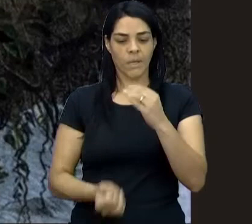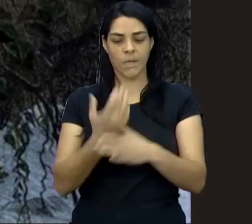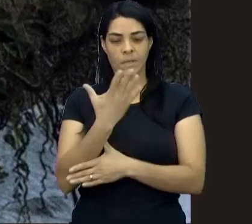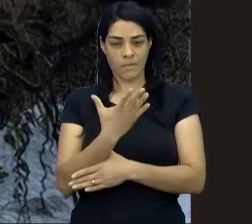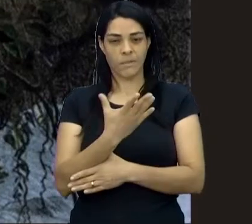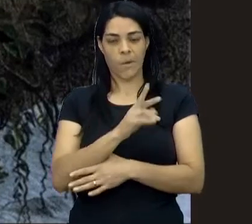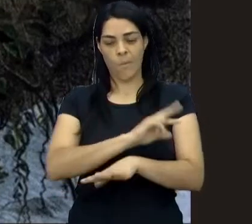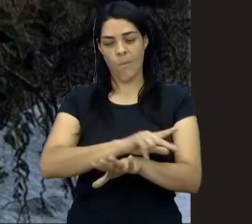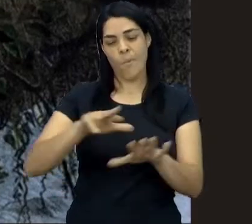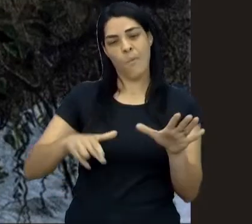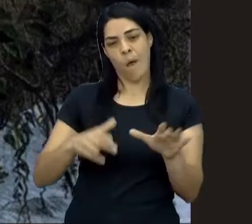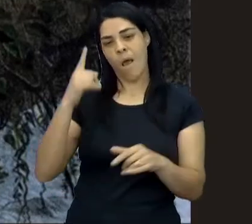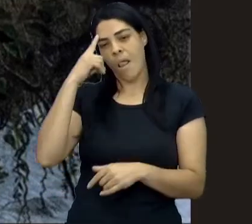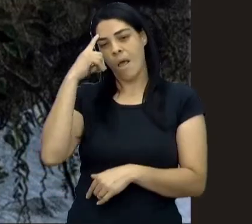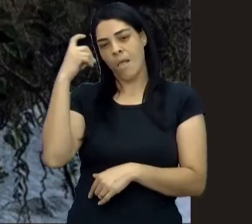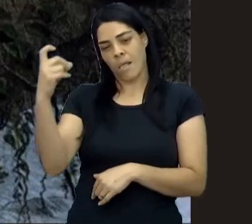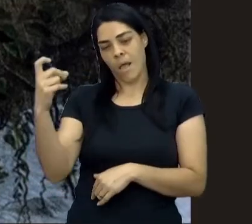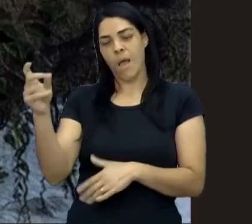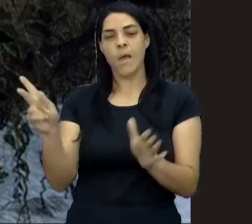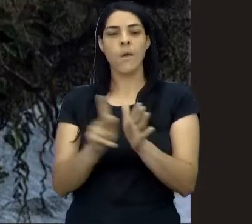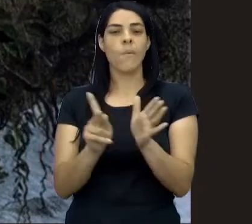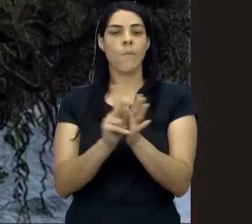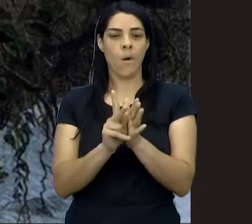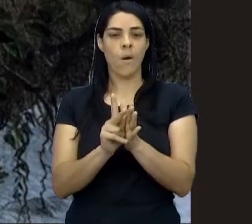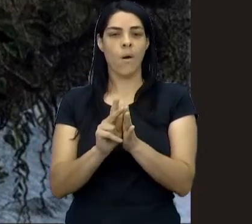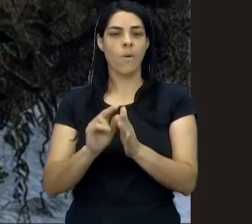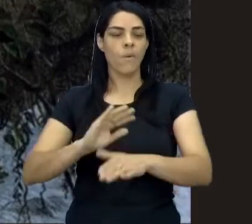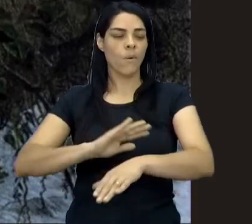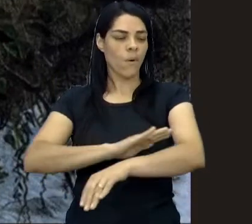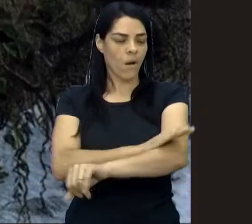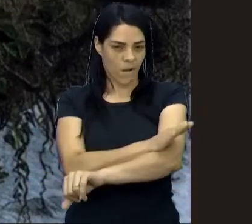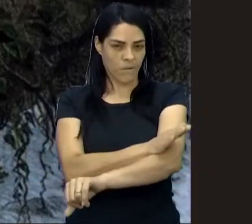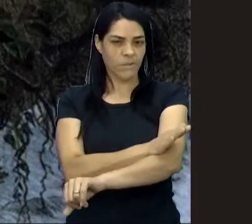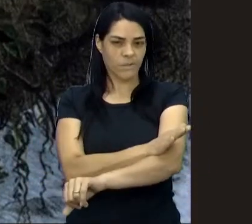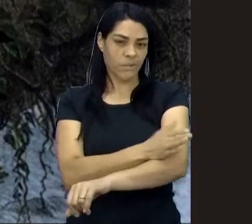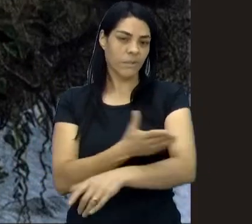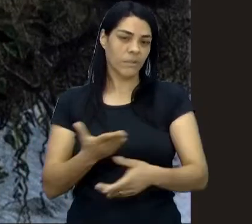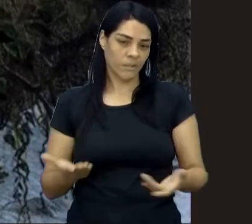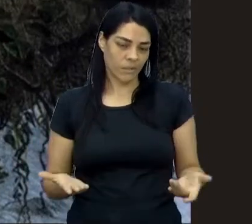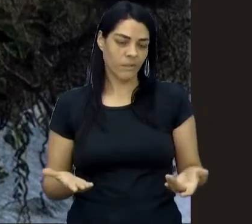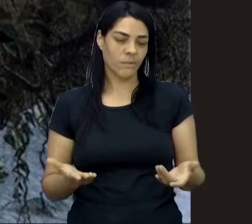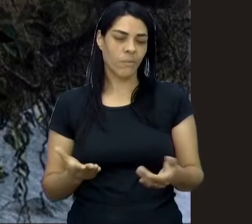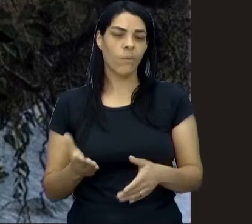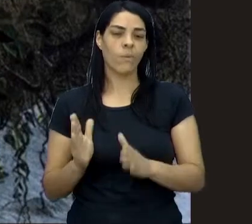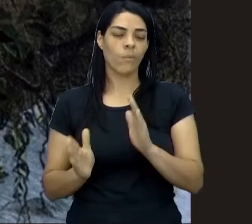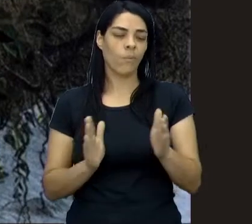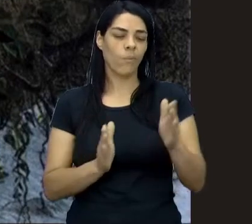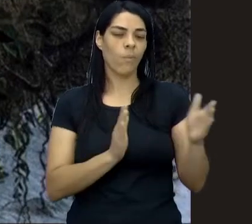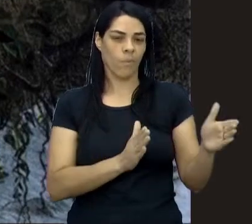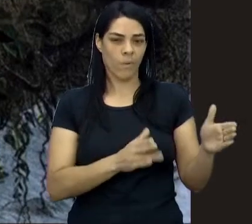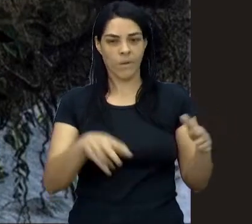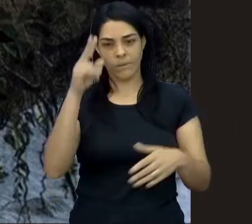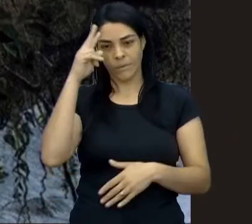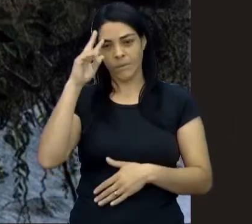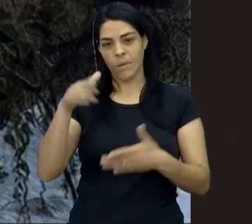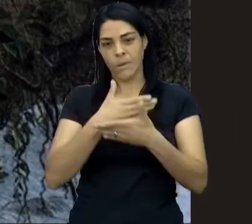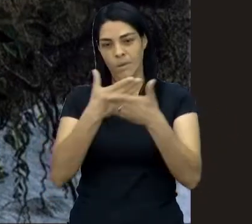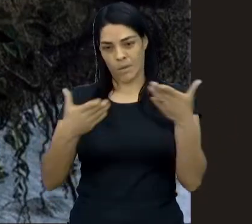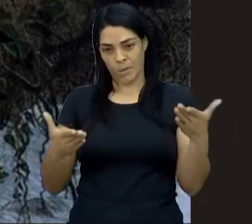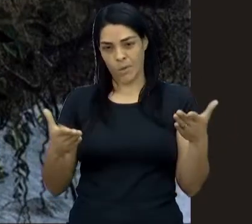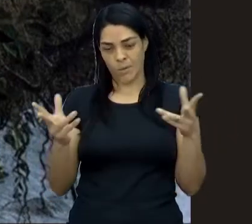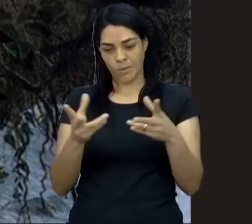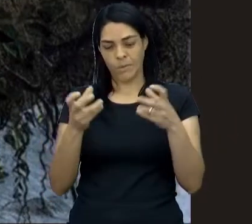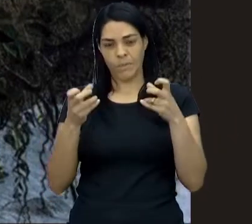inclusive o próprio racismo a semente disso tudo tá aí também nesse momento da história que a gente tá vendo nessa tela